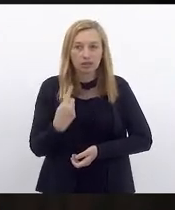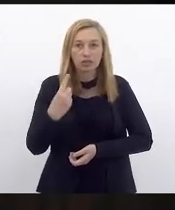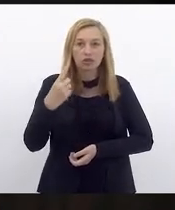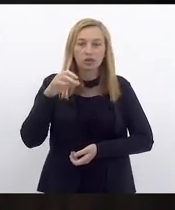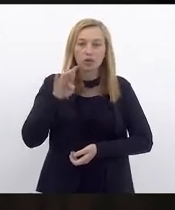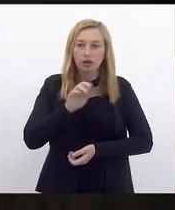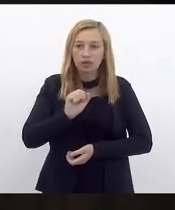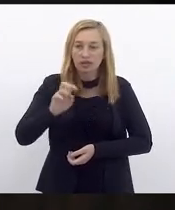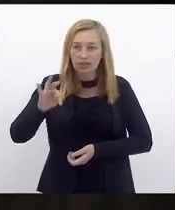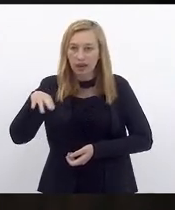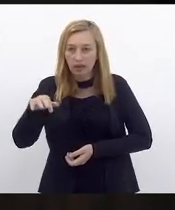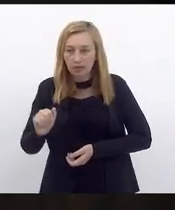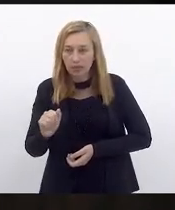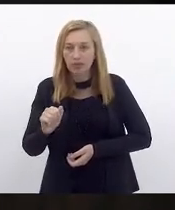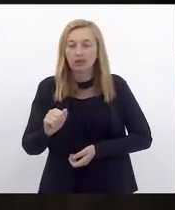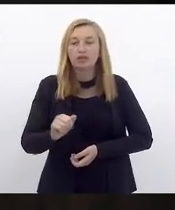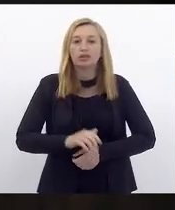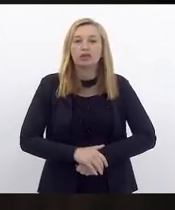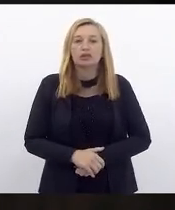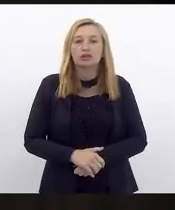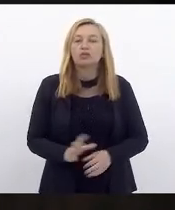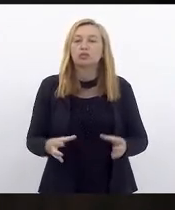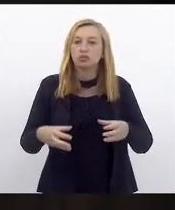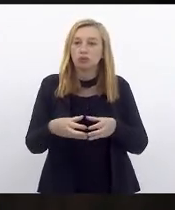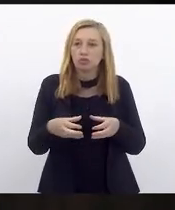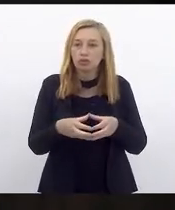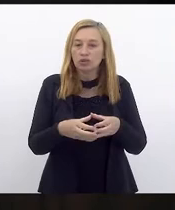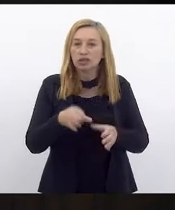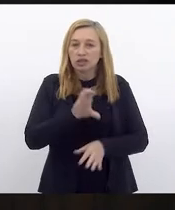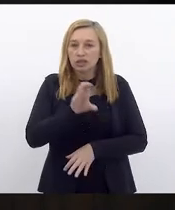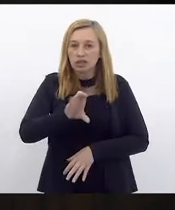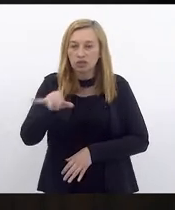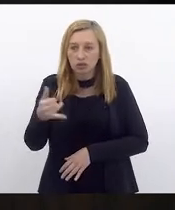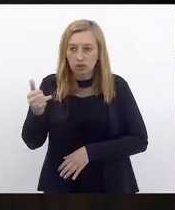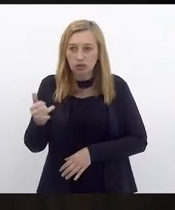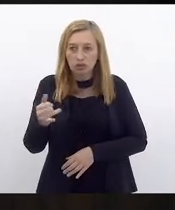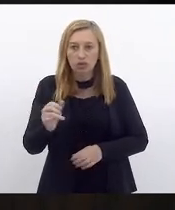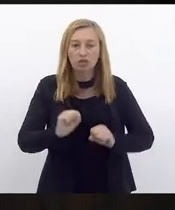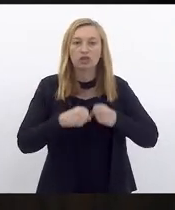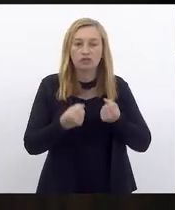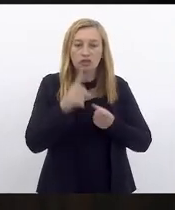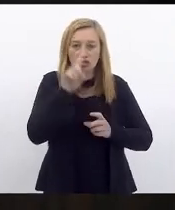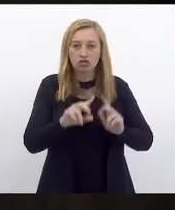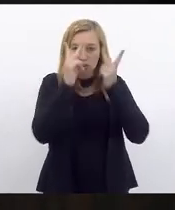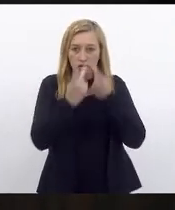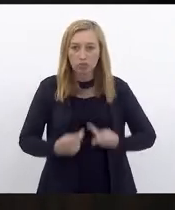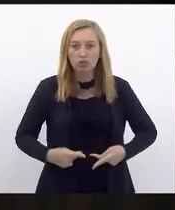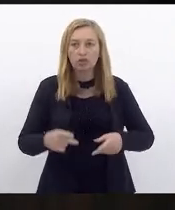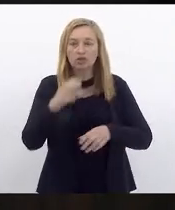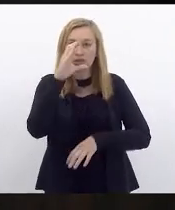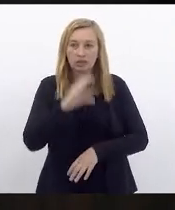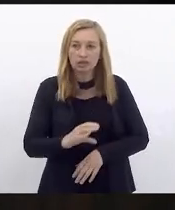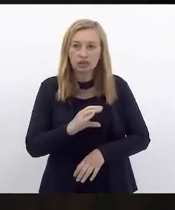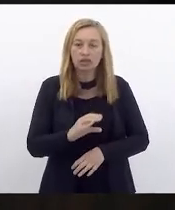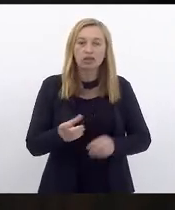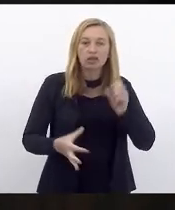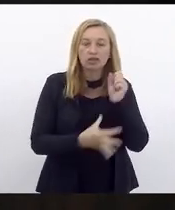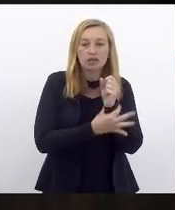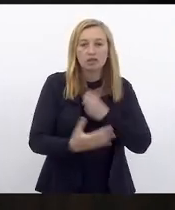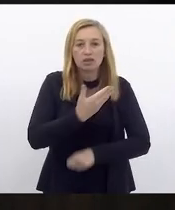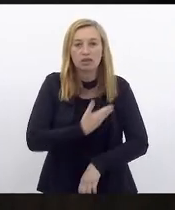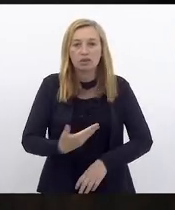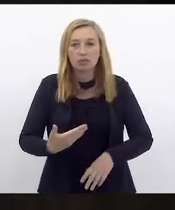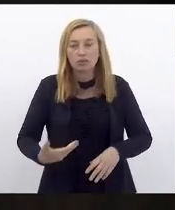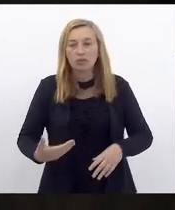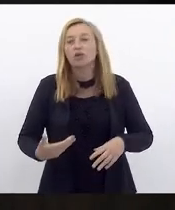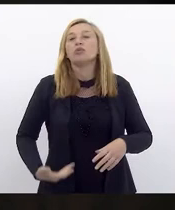Salema. Dependendo de pareceres das comissões CCJ, de defesa dos direitos humanos e cidadania, segurança pública